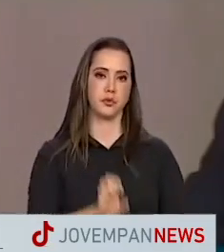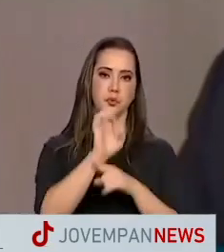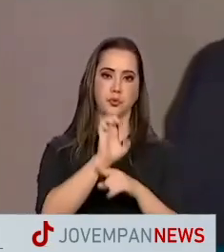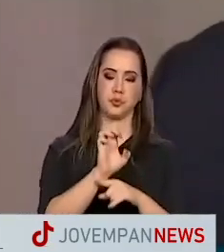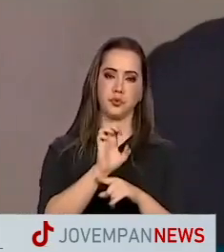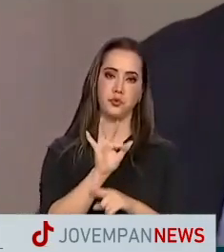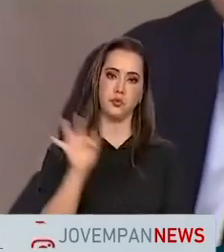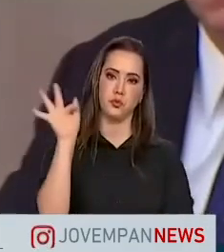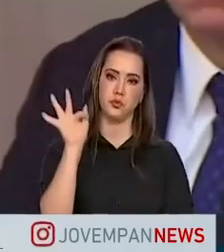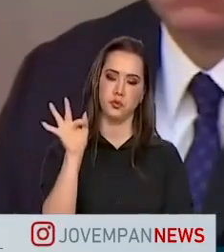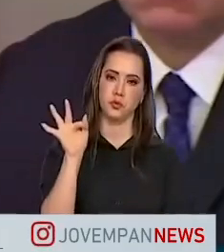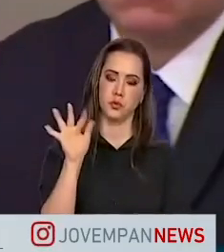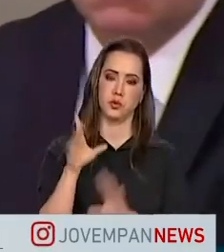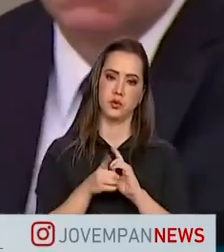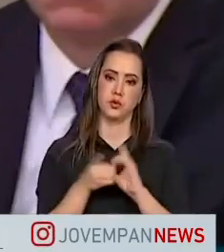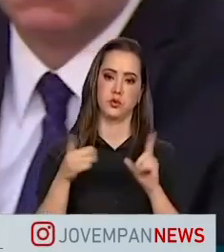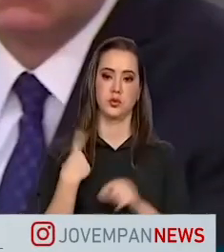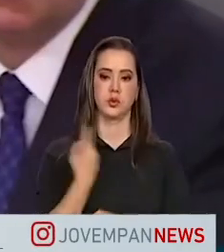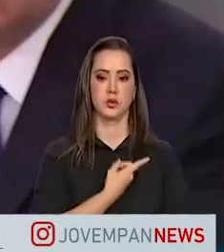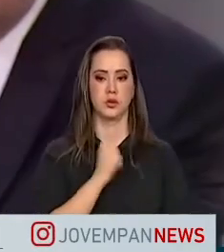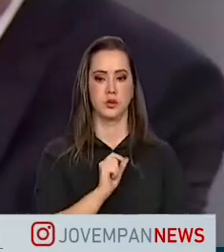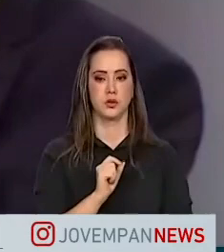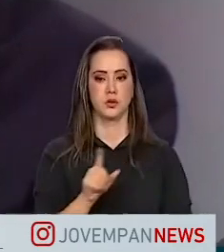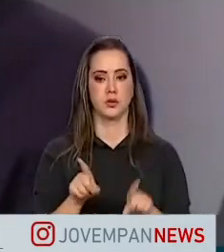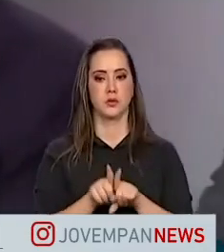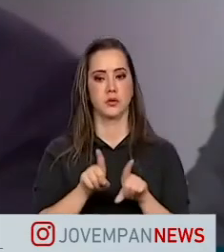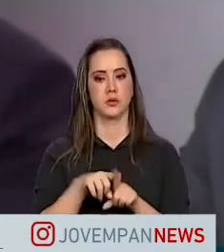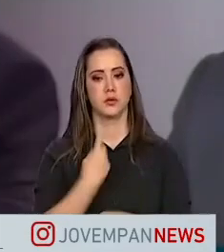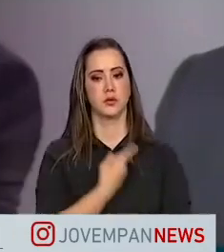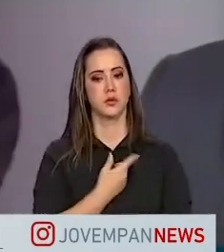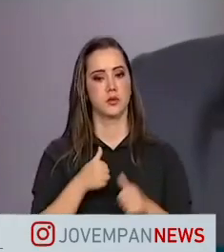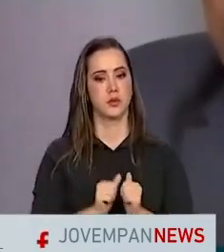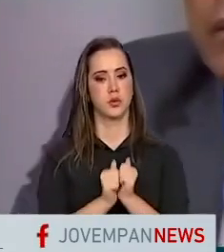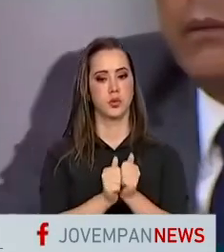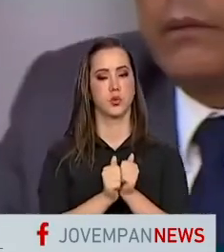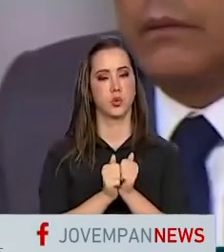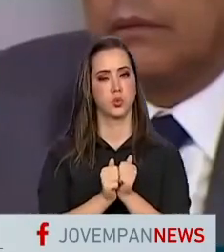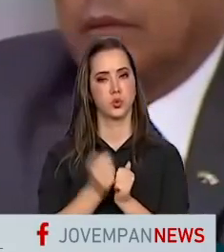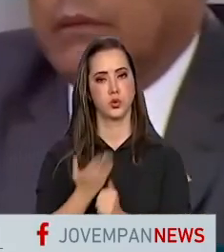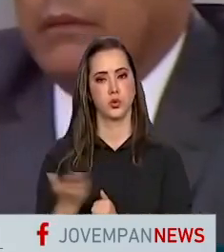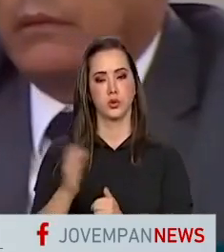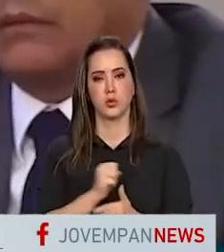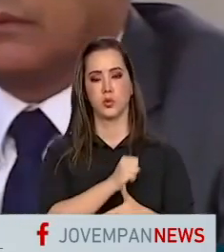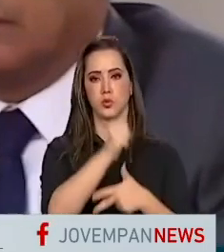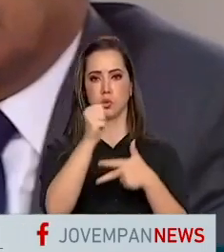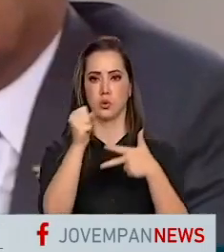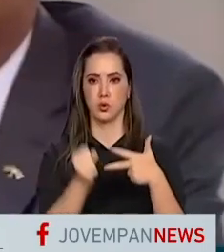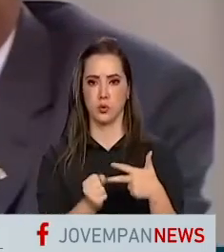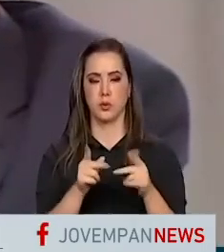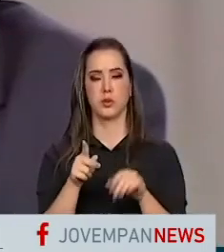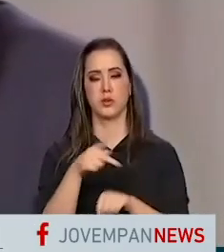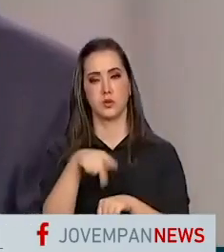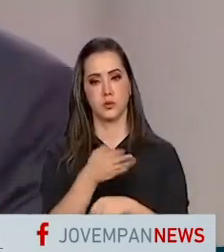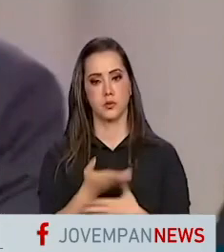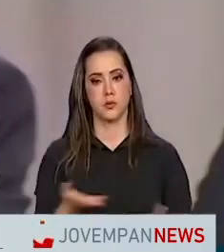federação com a democracia e nos colocar ao lado dos poderes constituídos deste